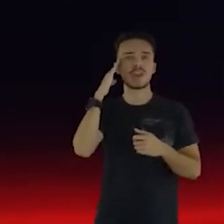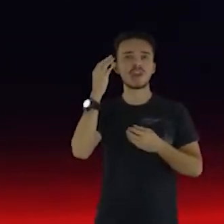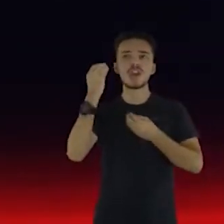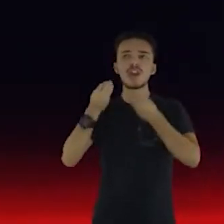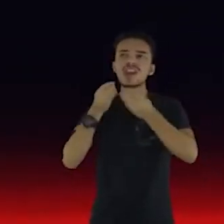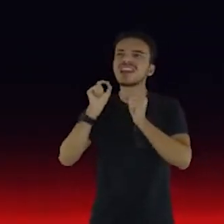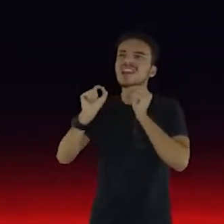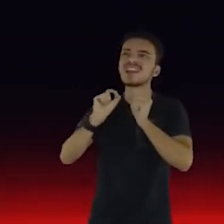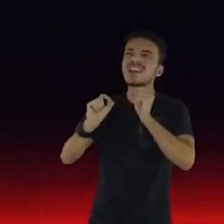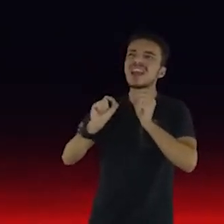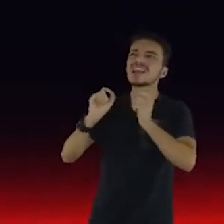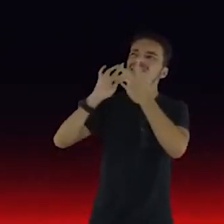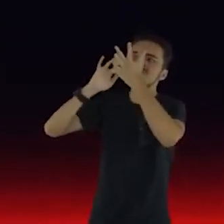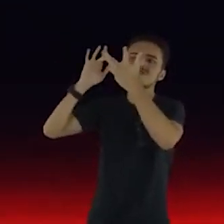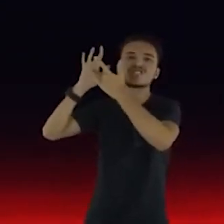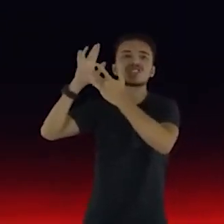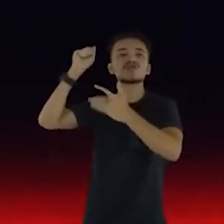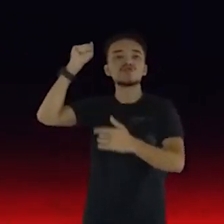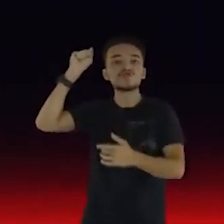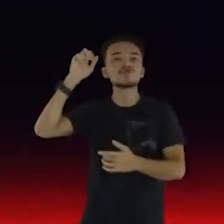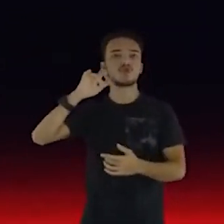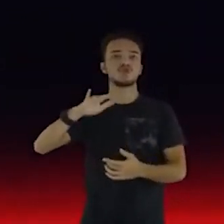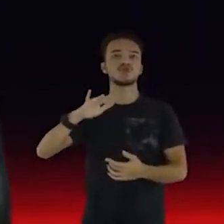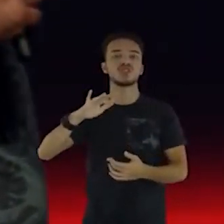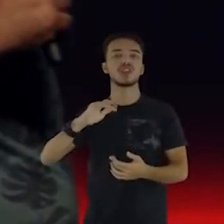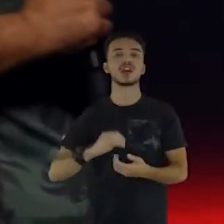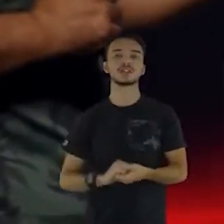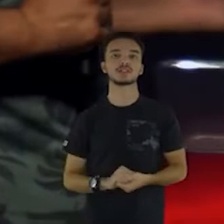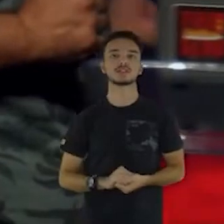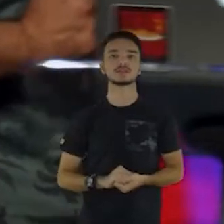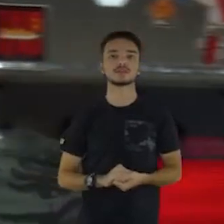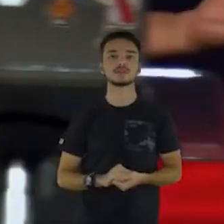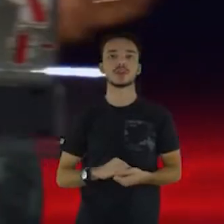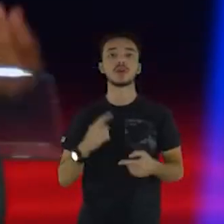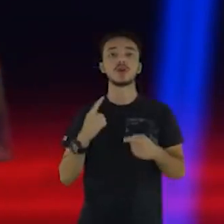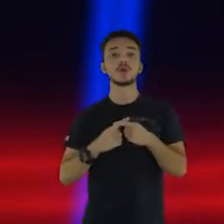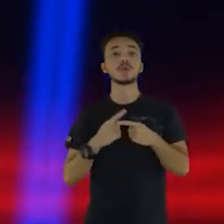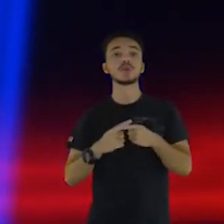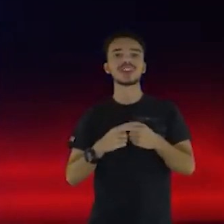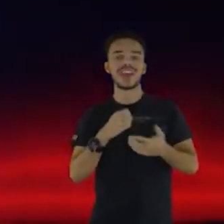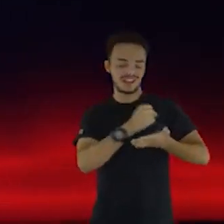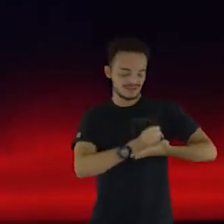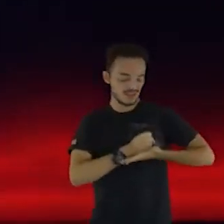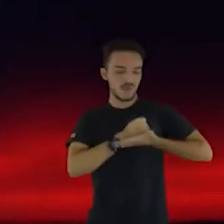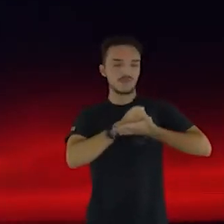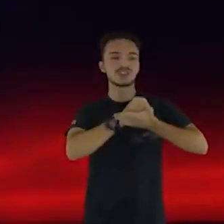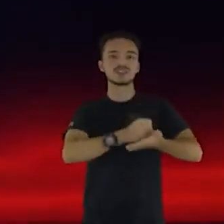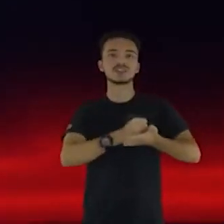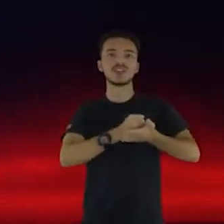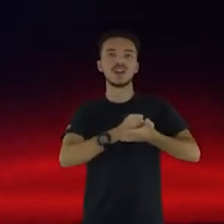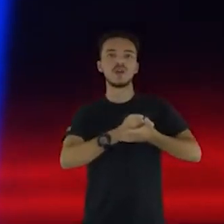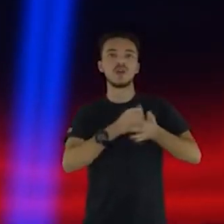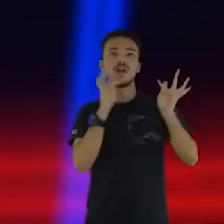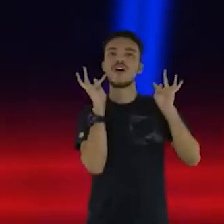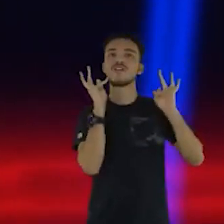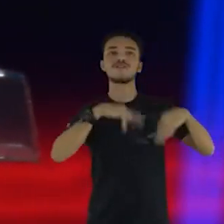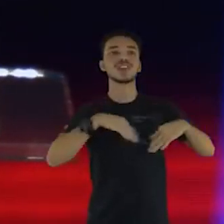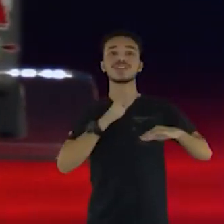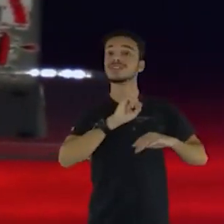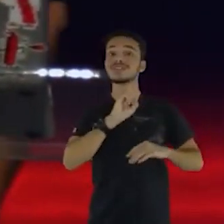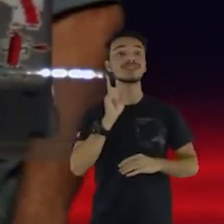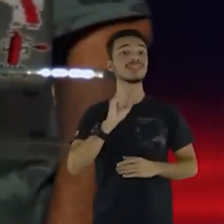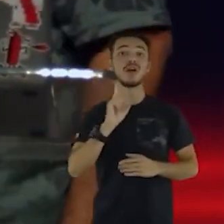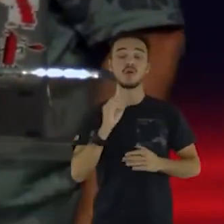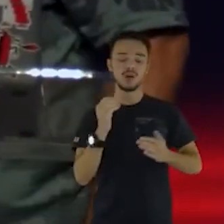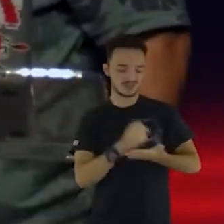porque senão você vai achar que a salvação é o ponto final da sua vida, e na verdade a salvação é só o